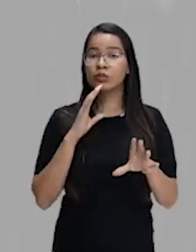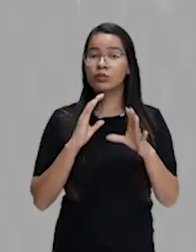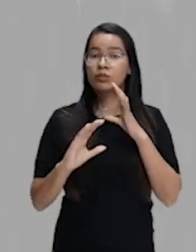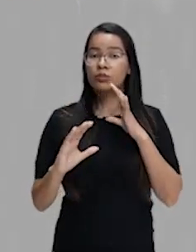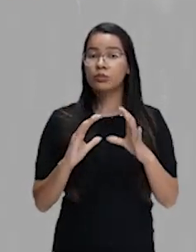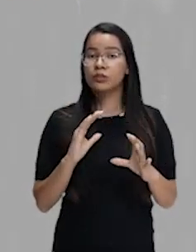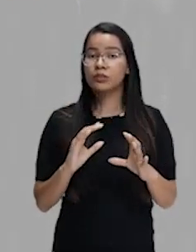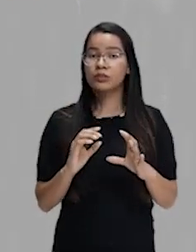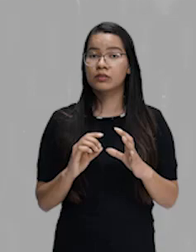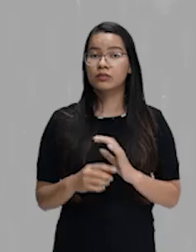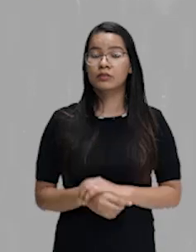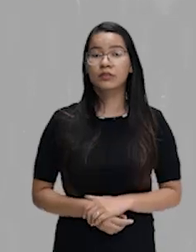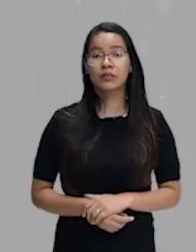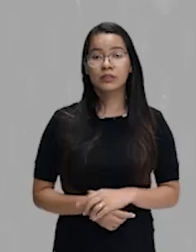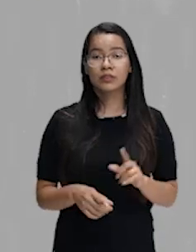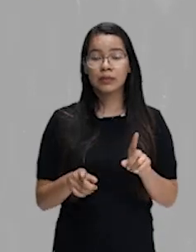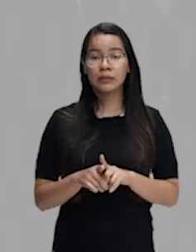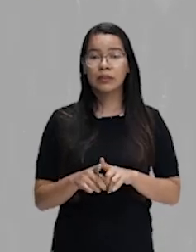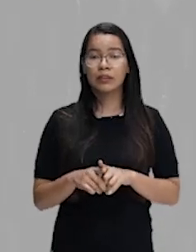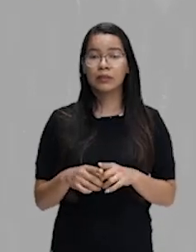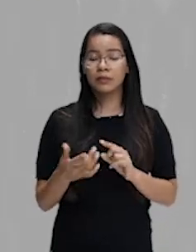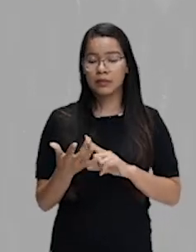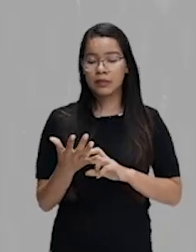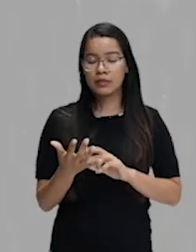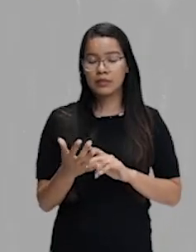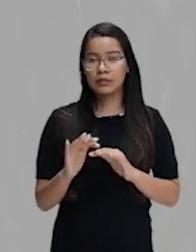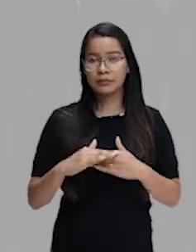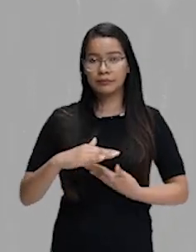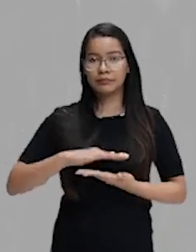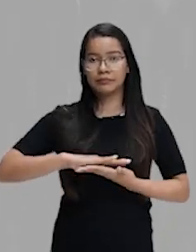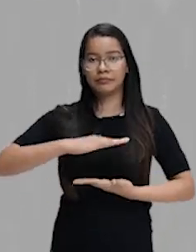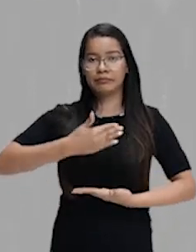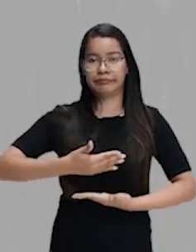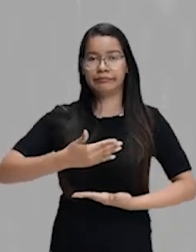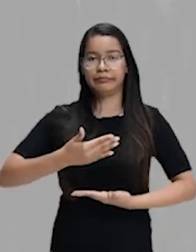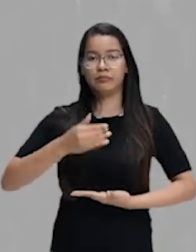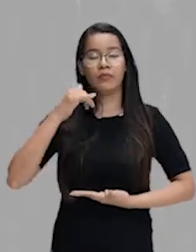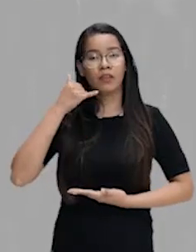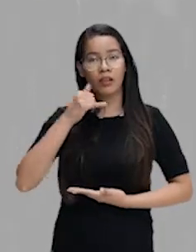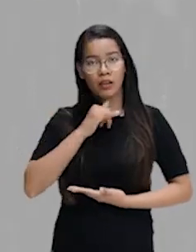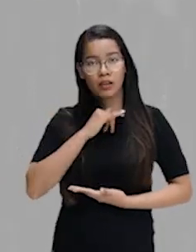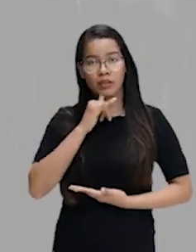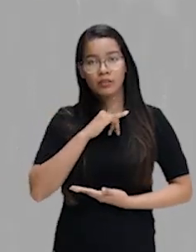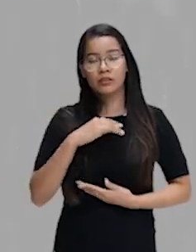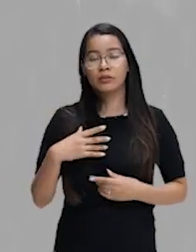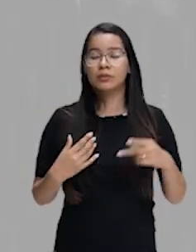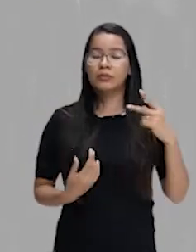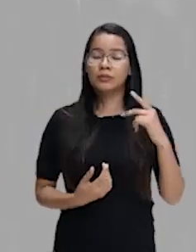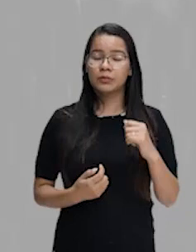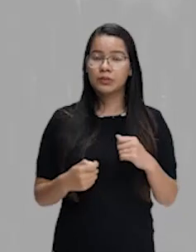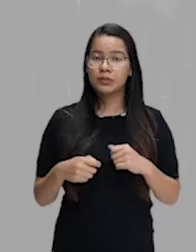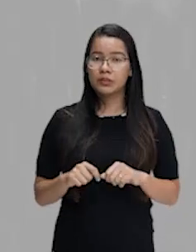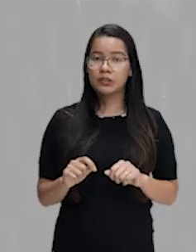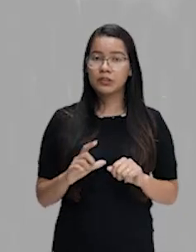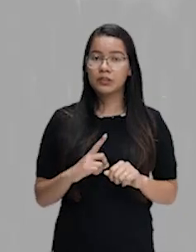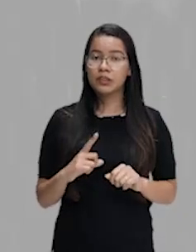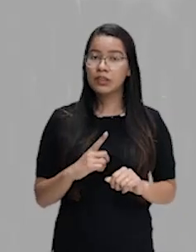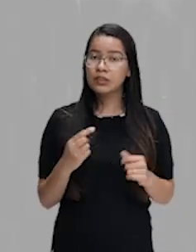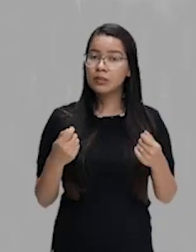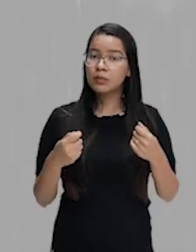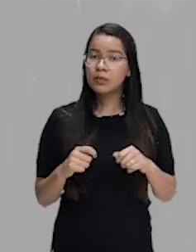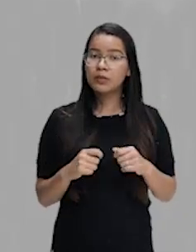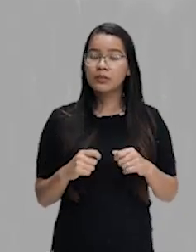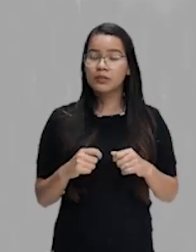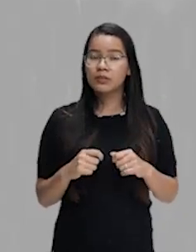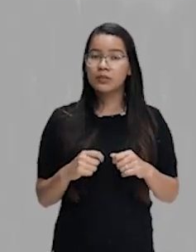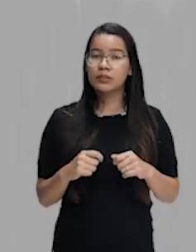de massa, né? E de aparelhos como, por exemplo, o celular, o smartphone, o computador, o notebook, para poder ter essa